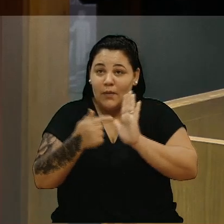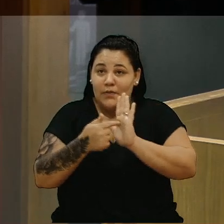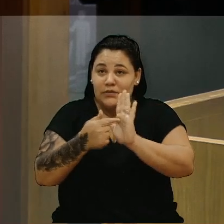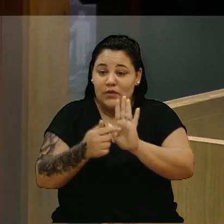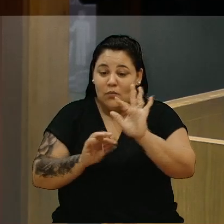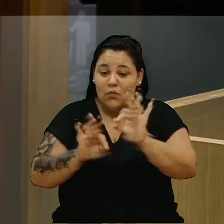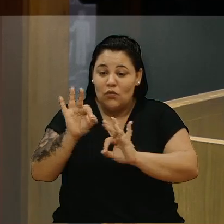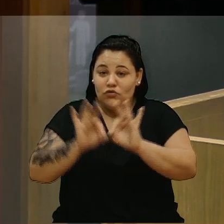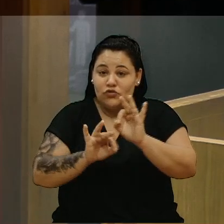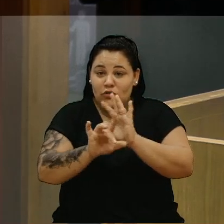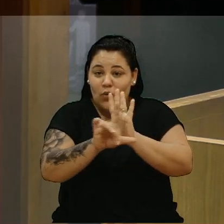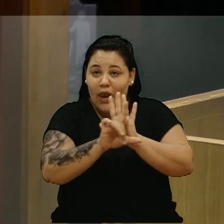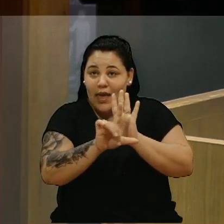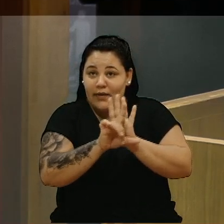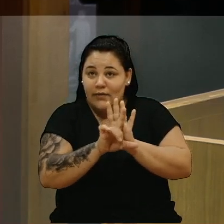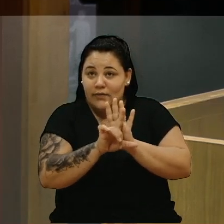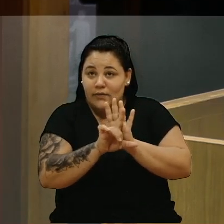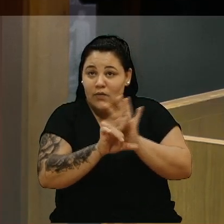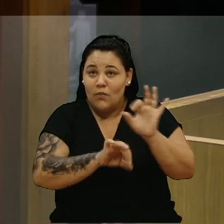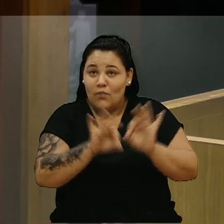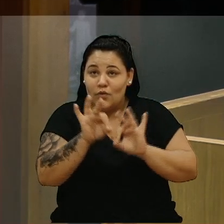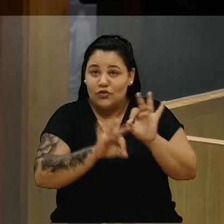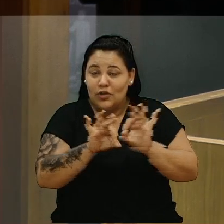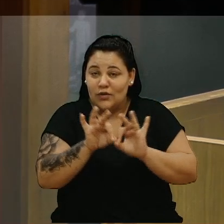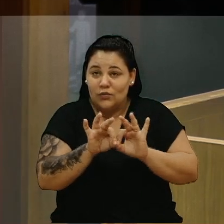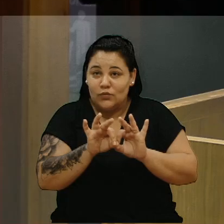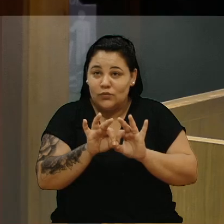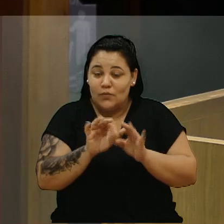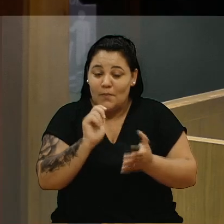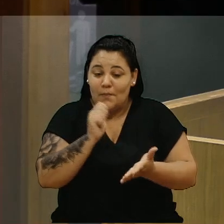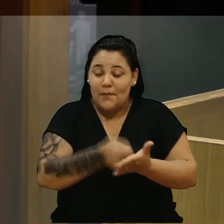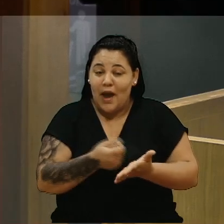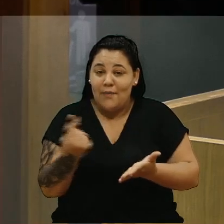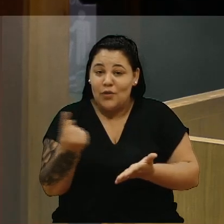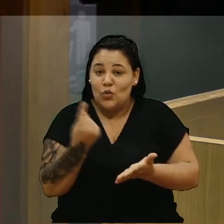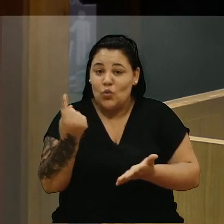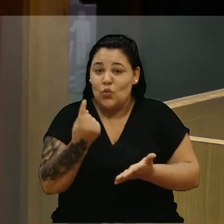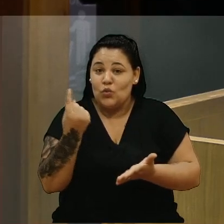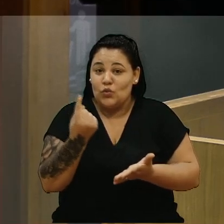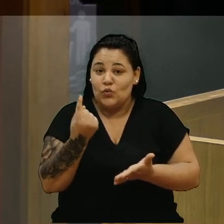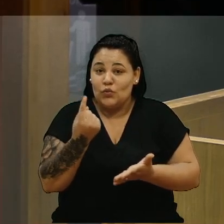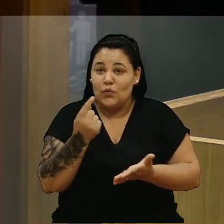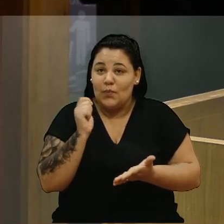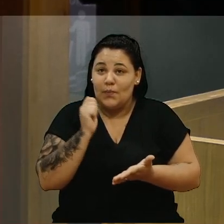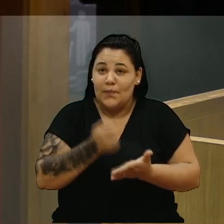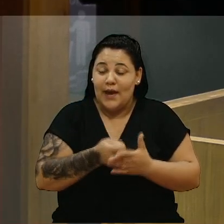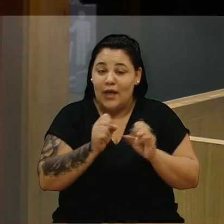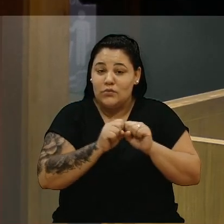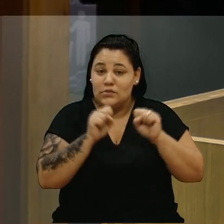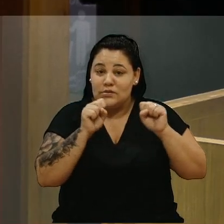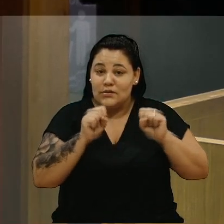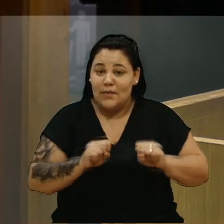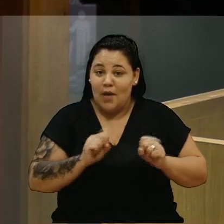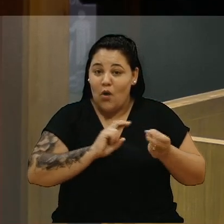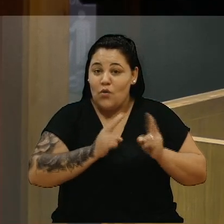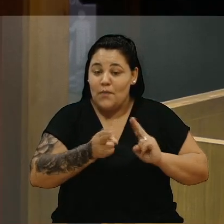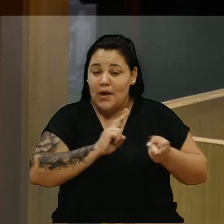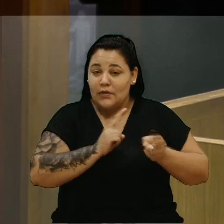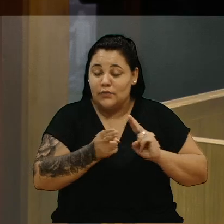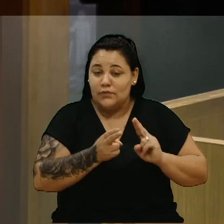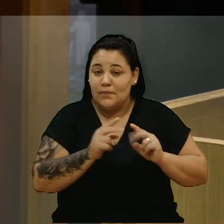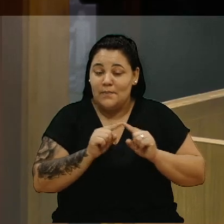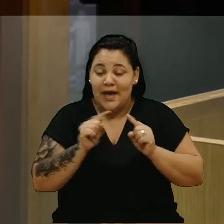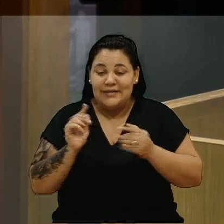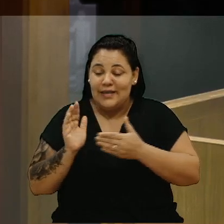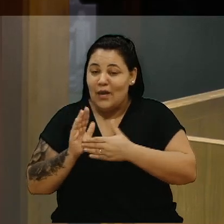de lei, o projeto do bilhete único no sistema de transporte público urbano. No entanto, até o presente momento,